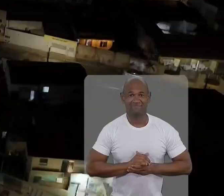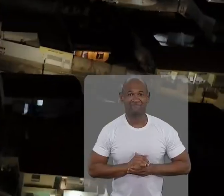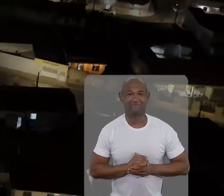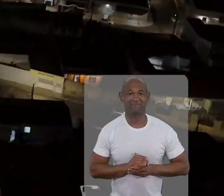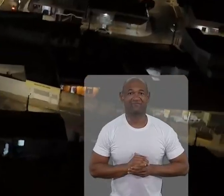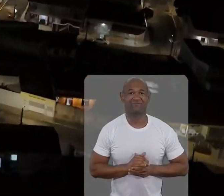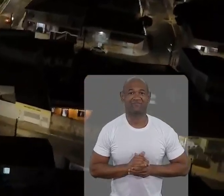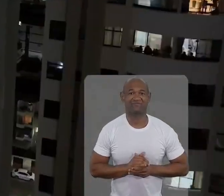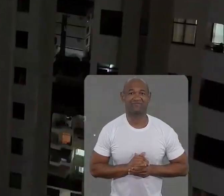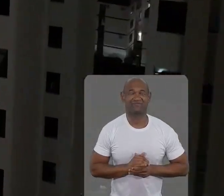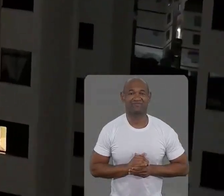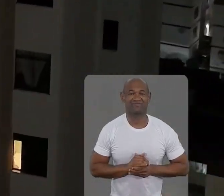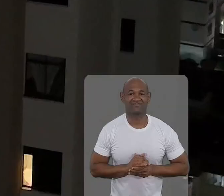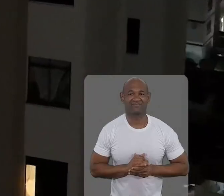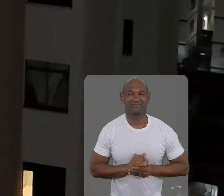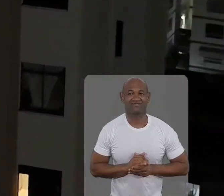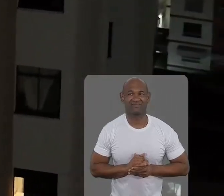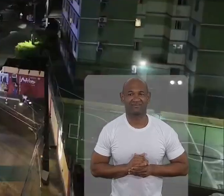vez.